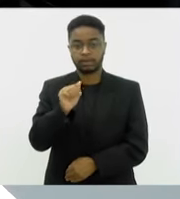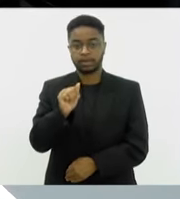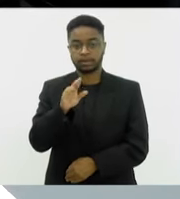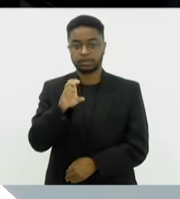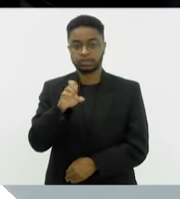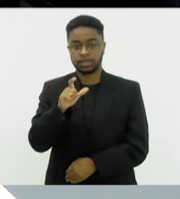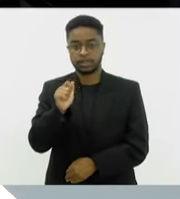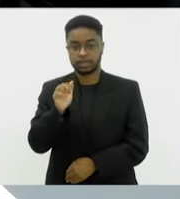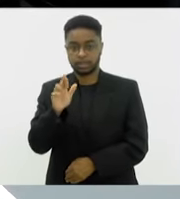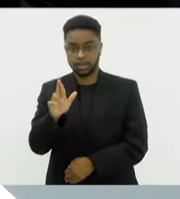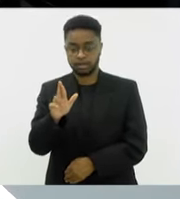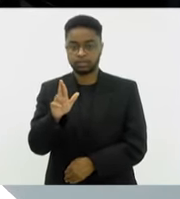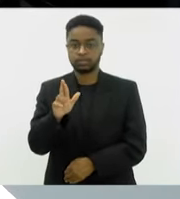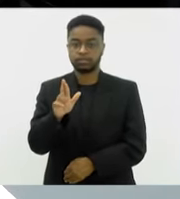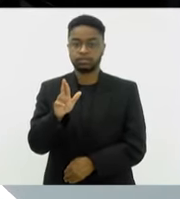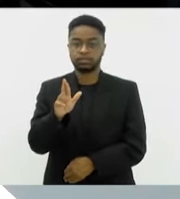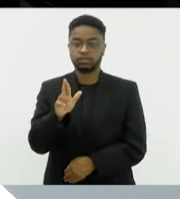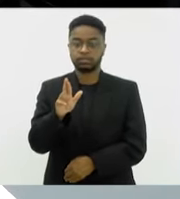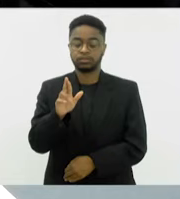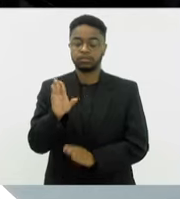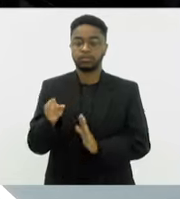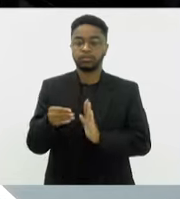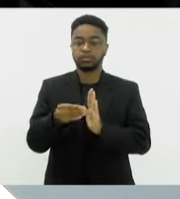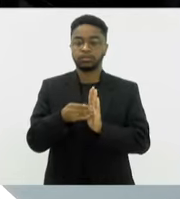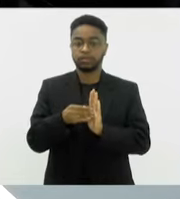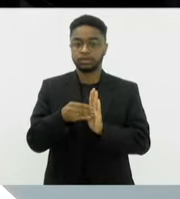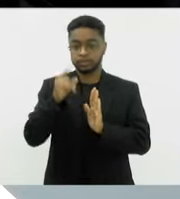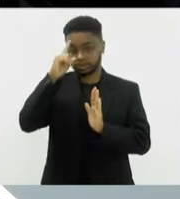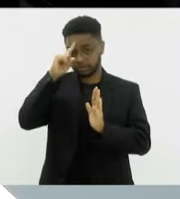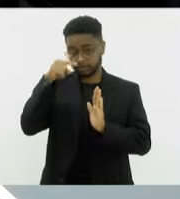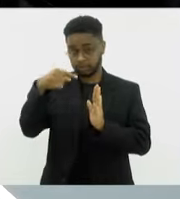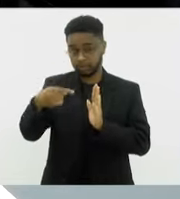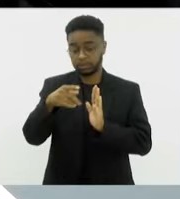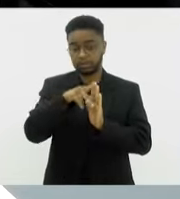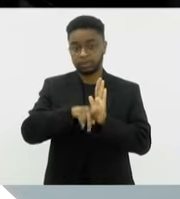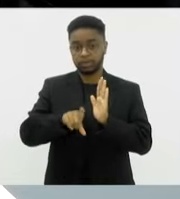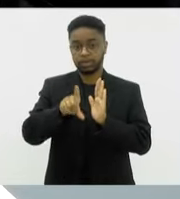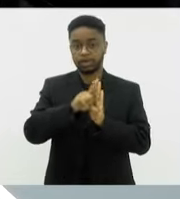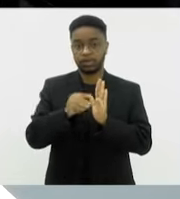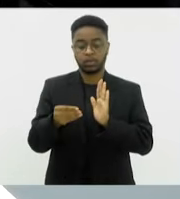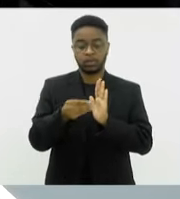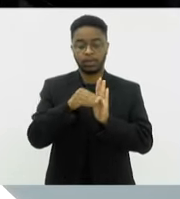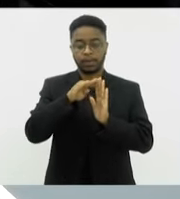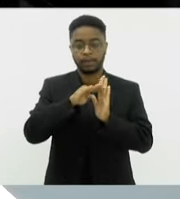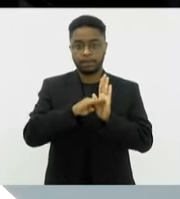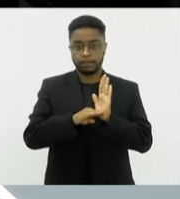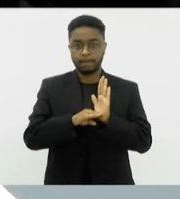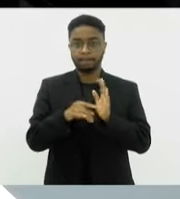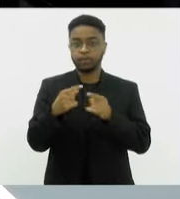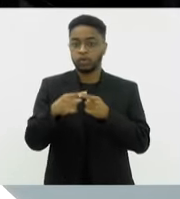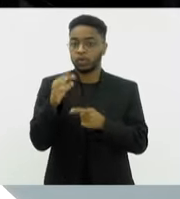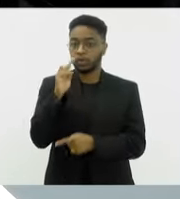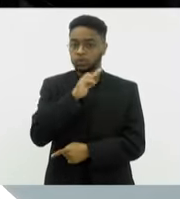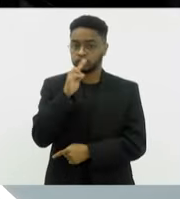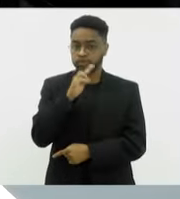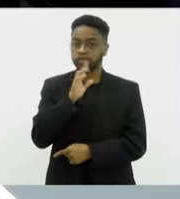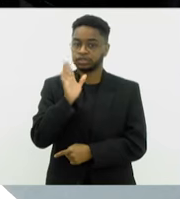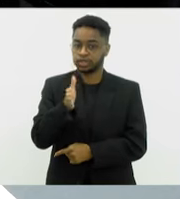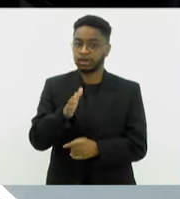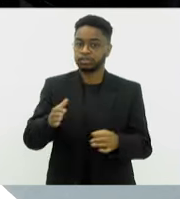que trouxesse na próxima semana esse projeto de lei à pauta, porque já tinha urgência